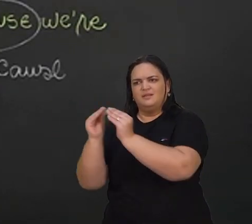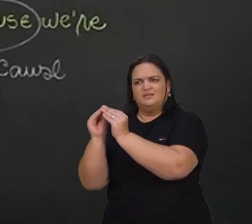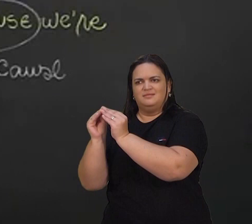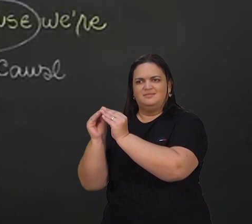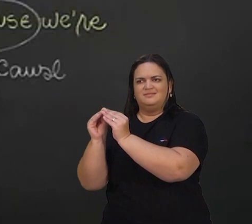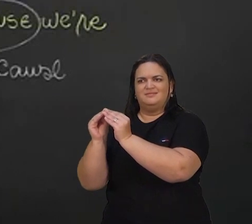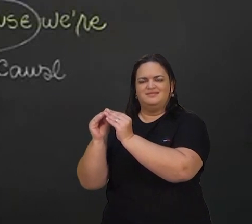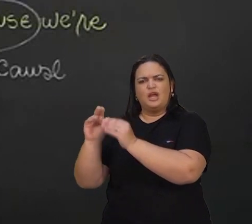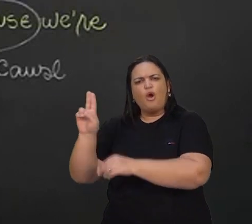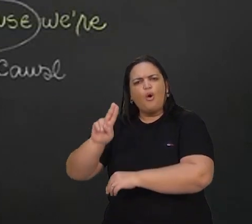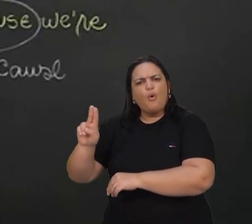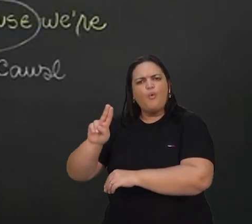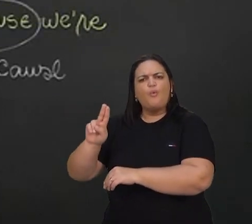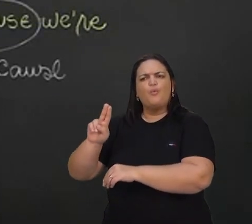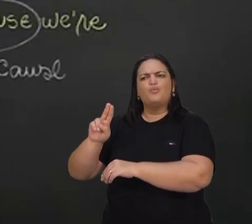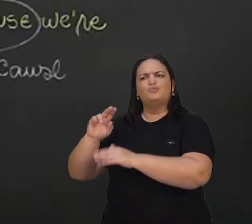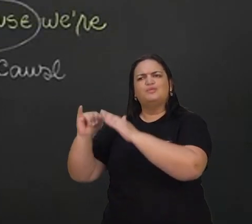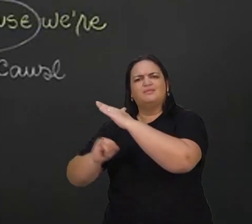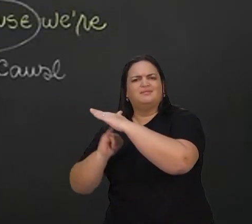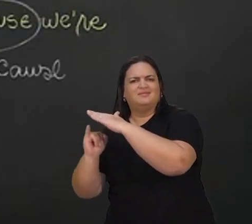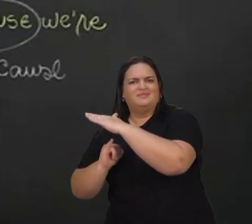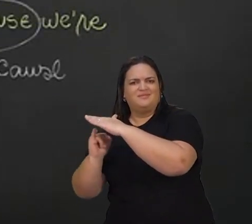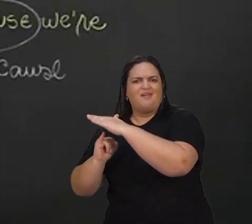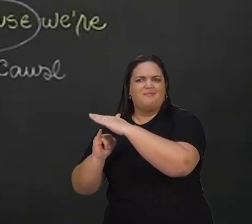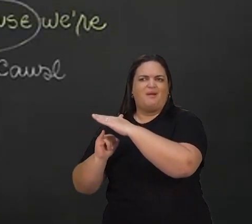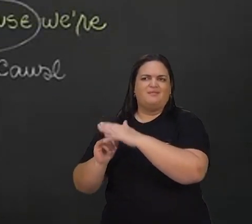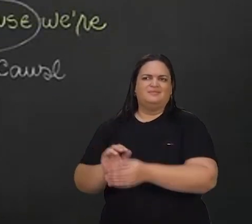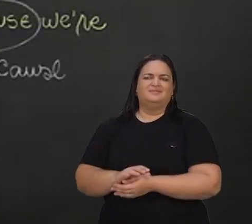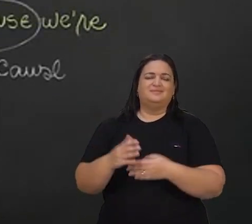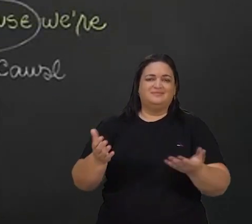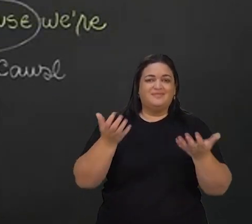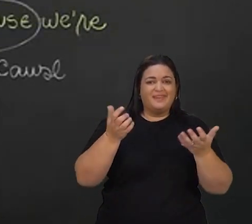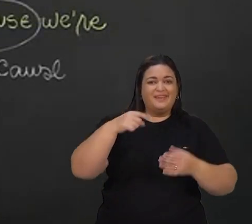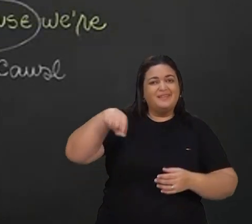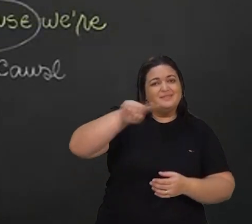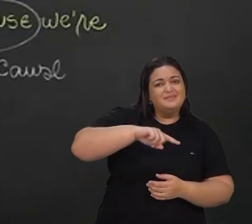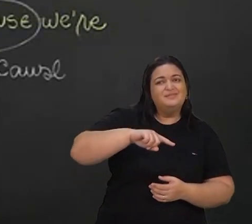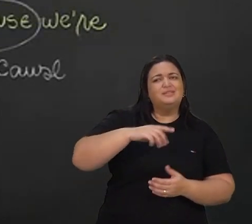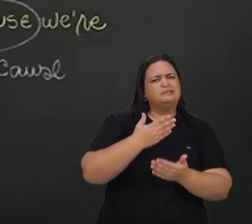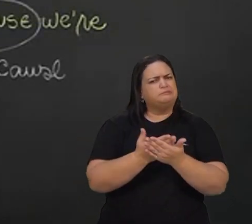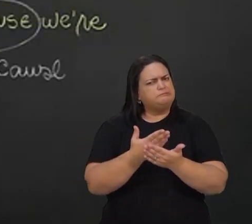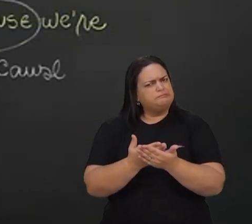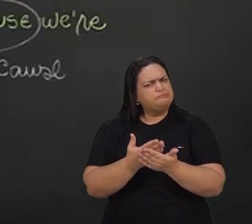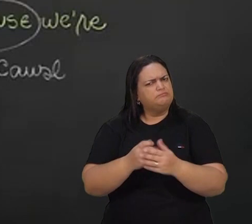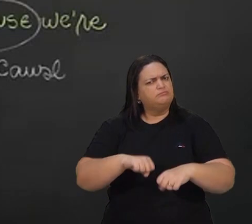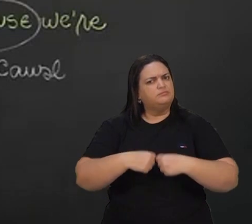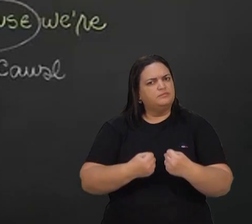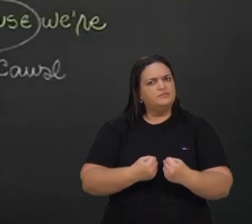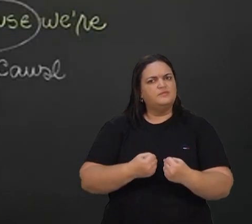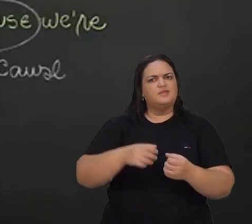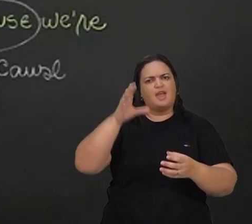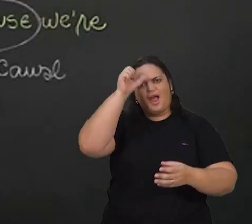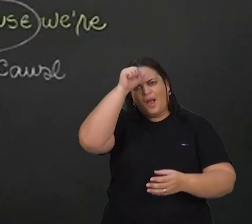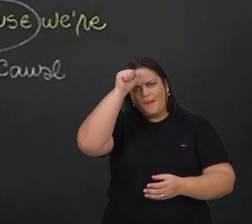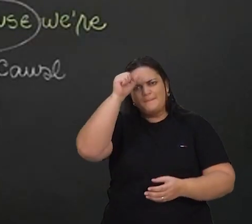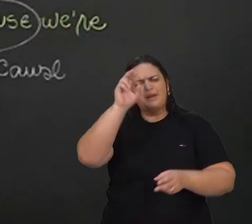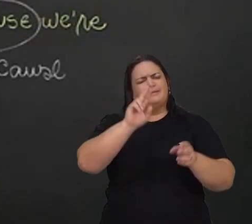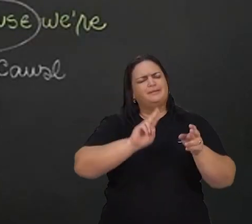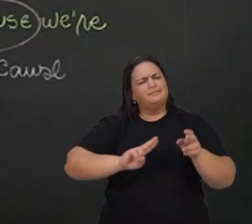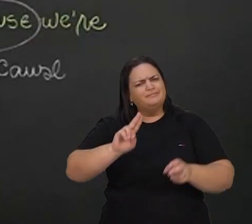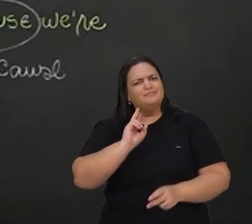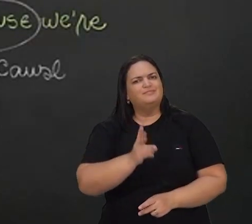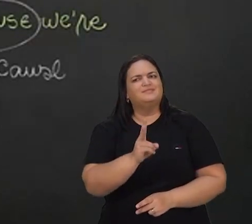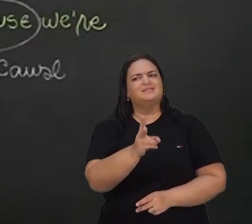informais. Quero muito que você, depois de estudar os connectors e aprender a usá-los no seu dia a